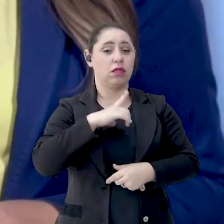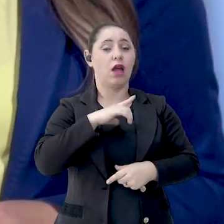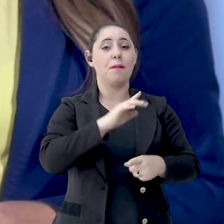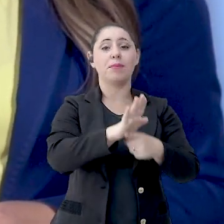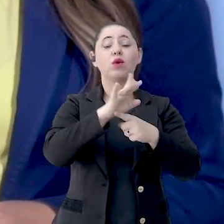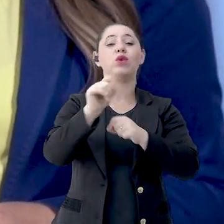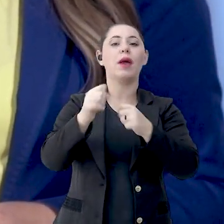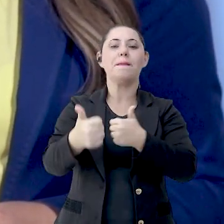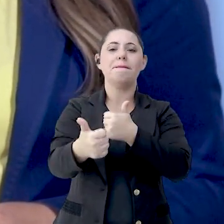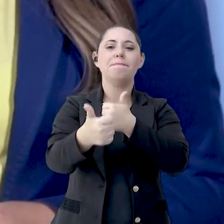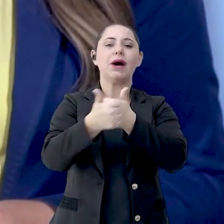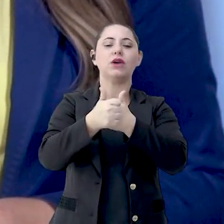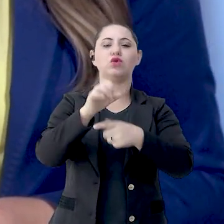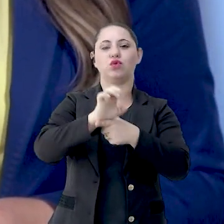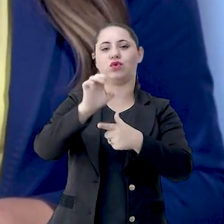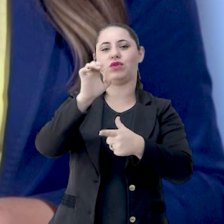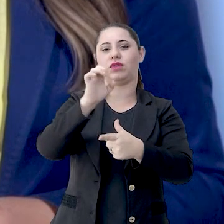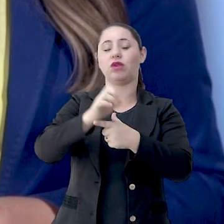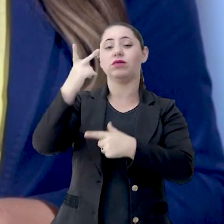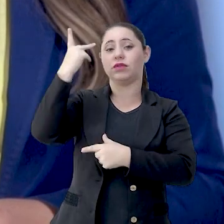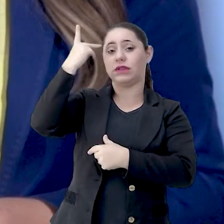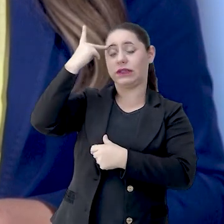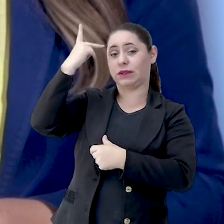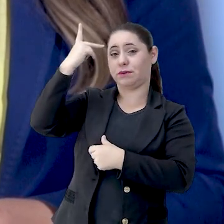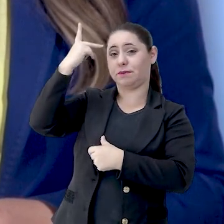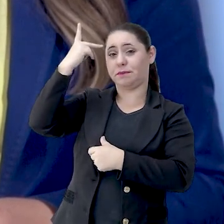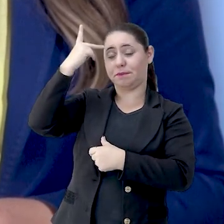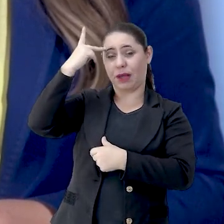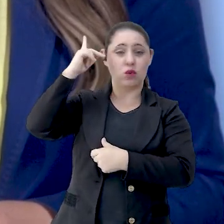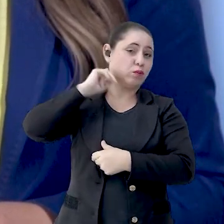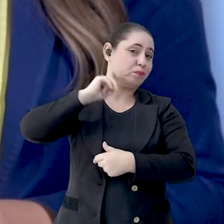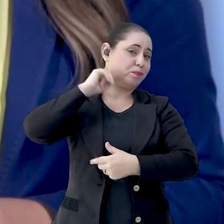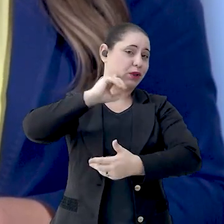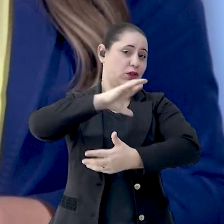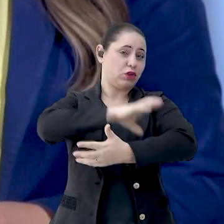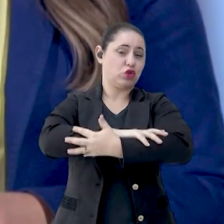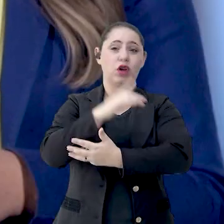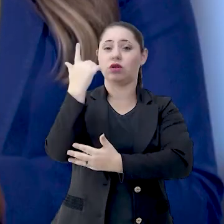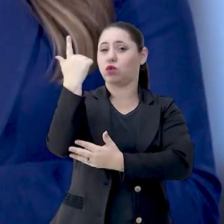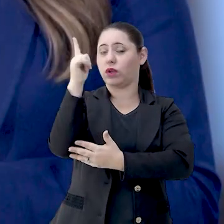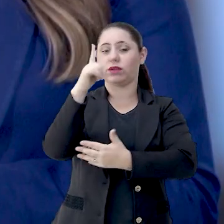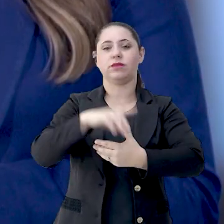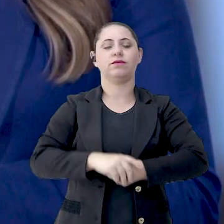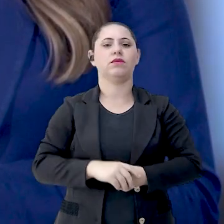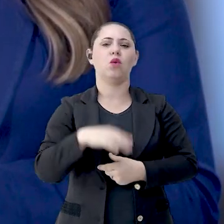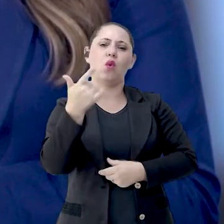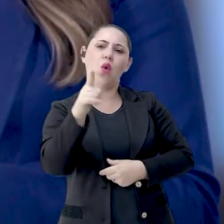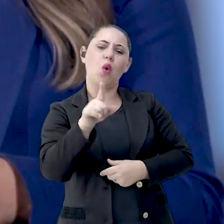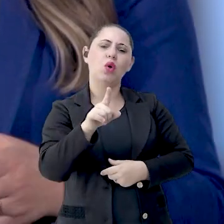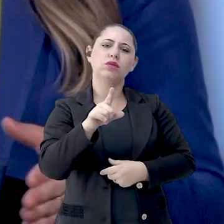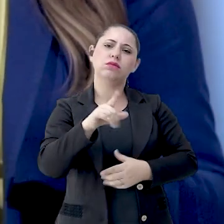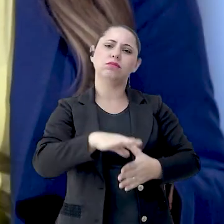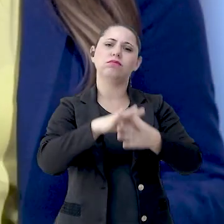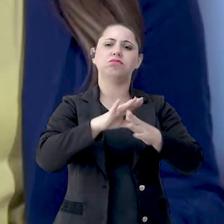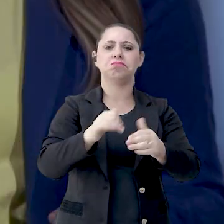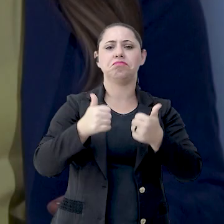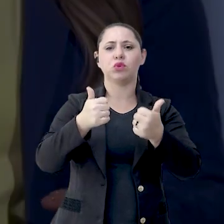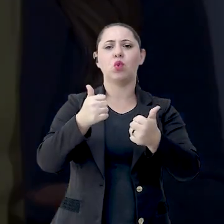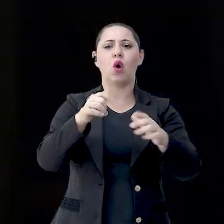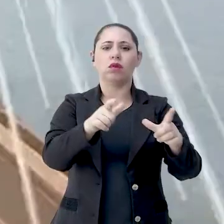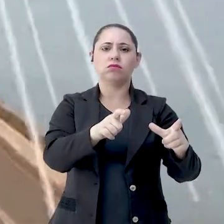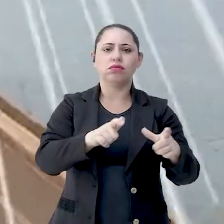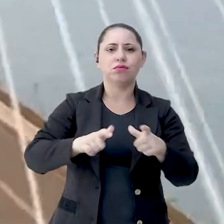positivo, a região conta com rápido acesso ao centro de Mato Grosso do Sul por meio da